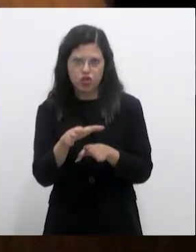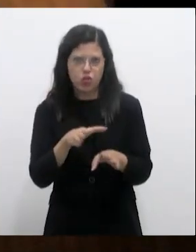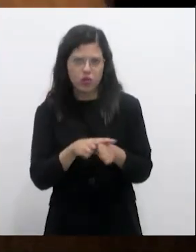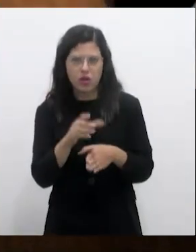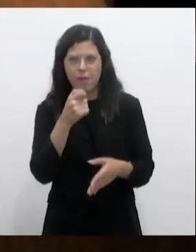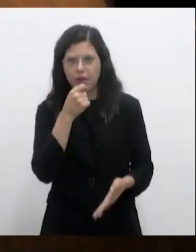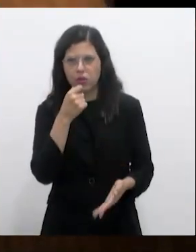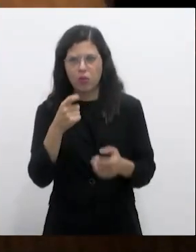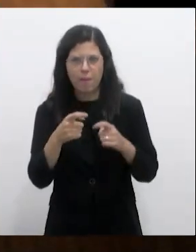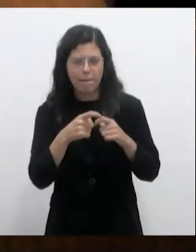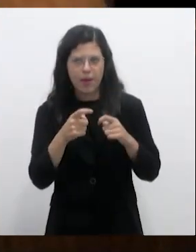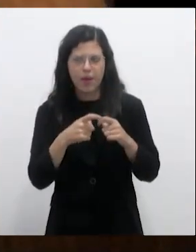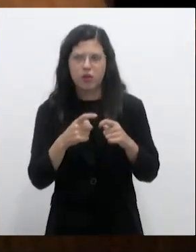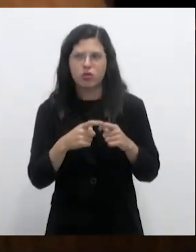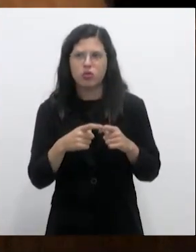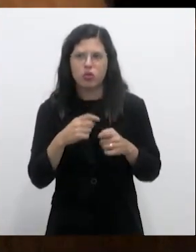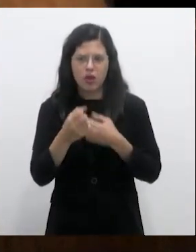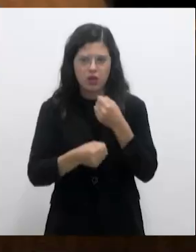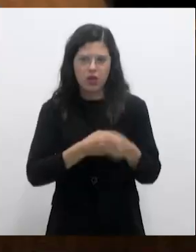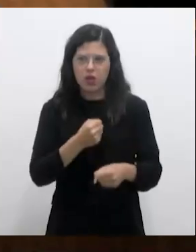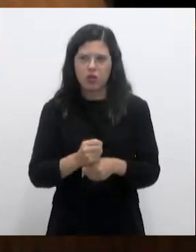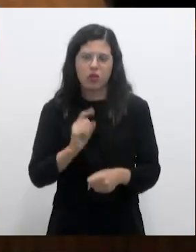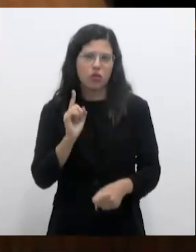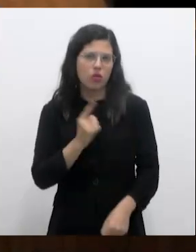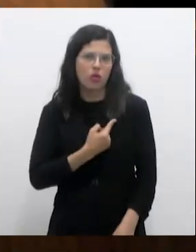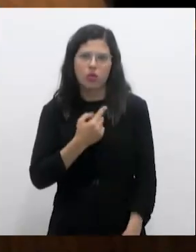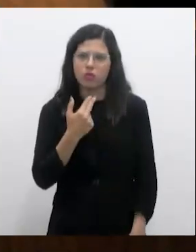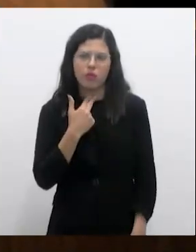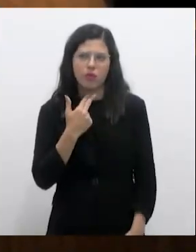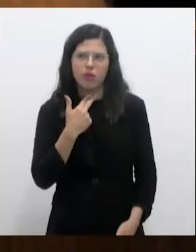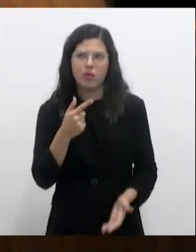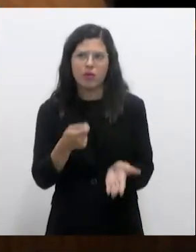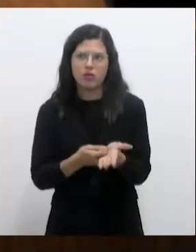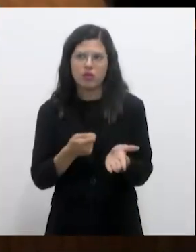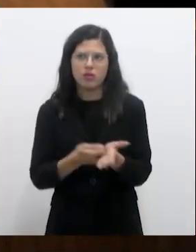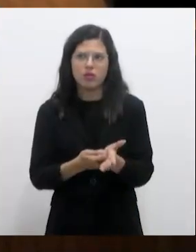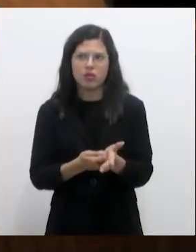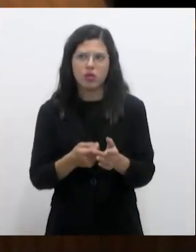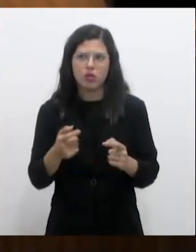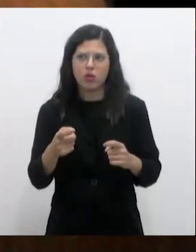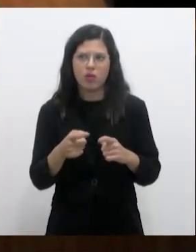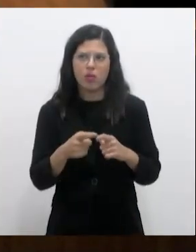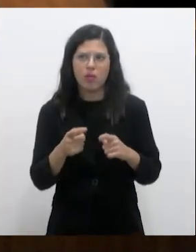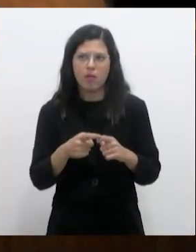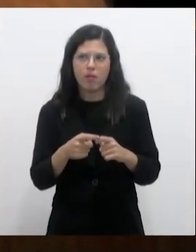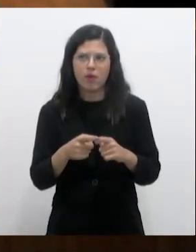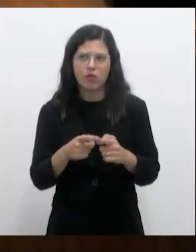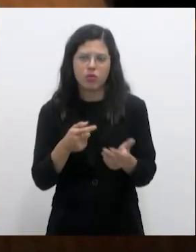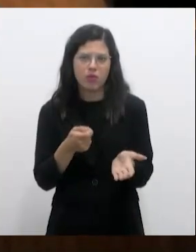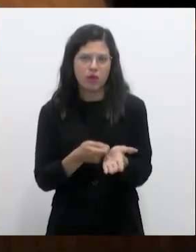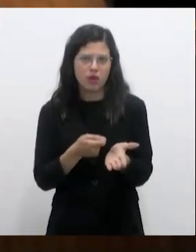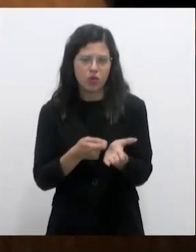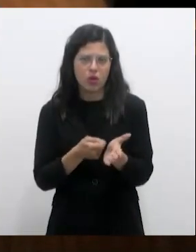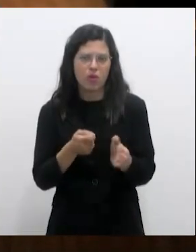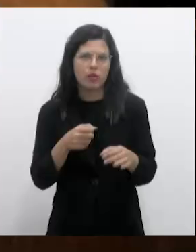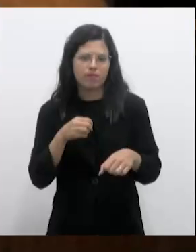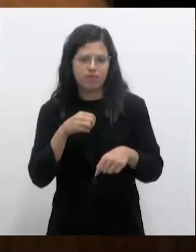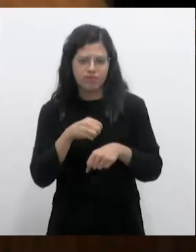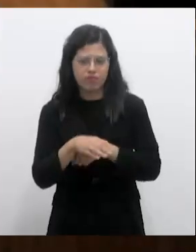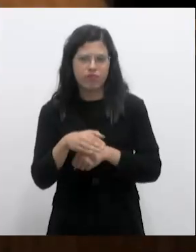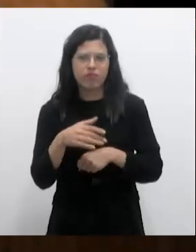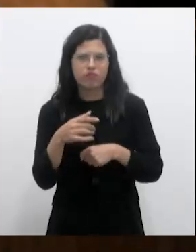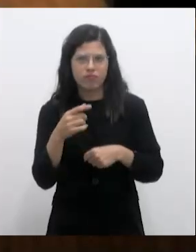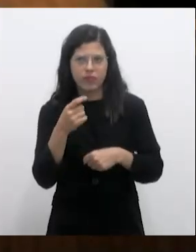podemos exigir que nenhum médico receite nenhum medicamento. Claro que